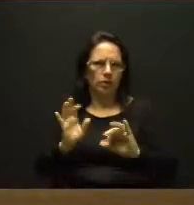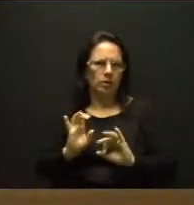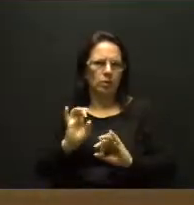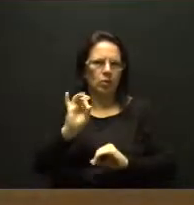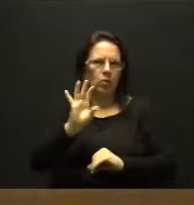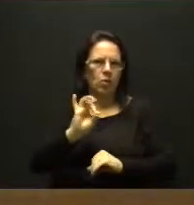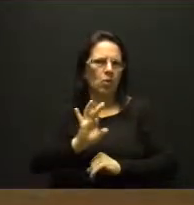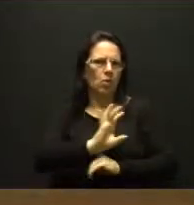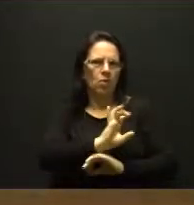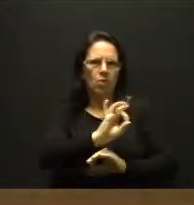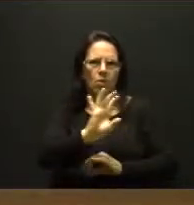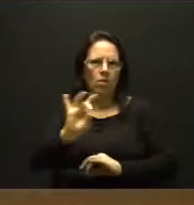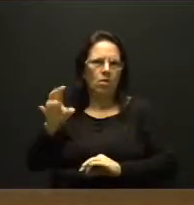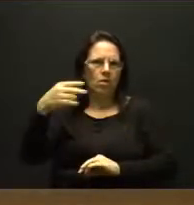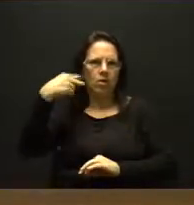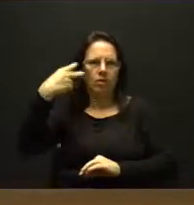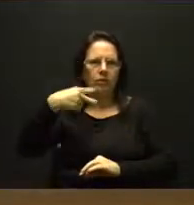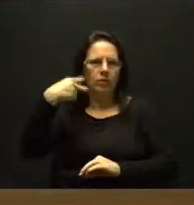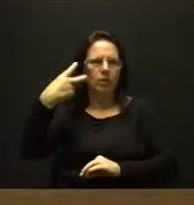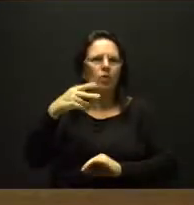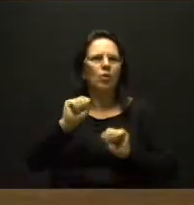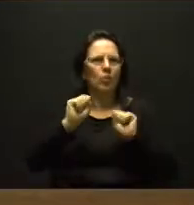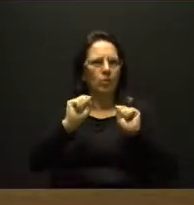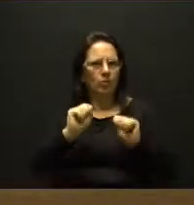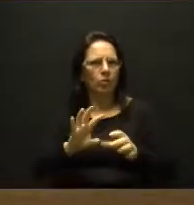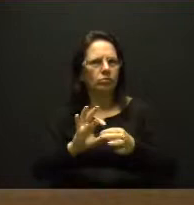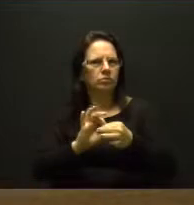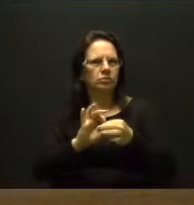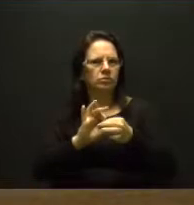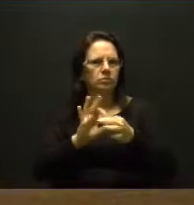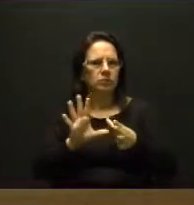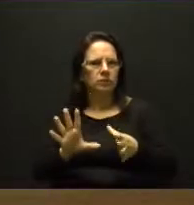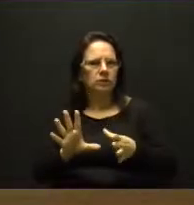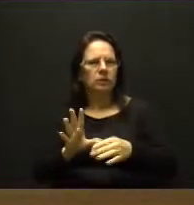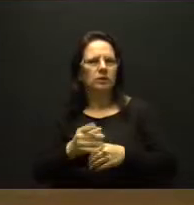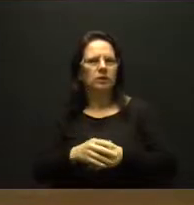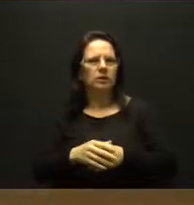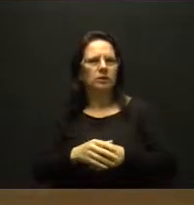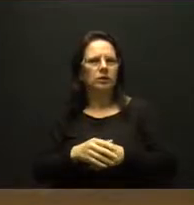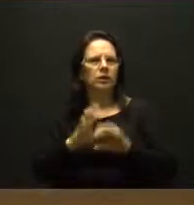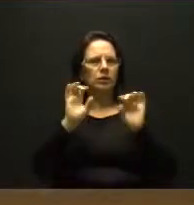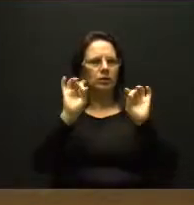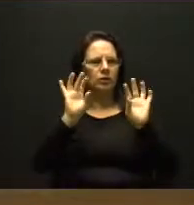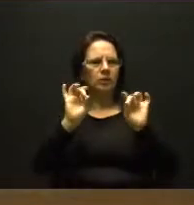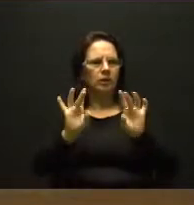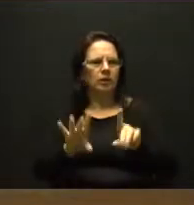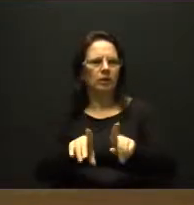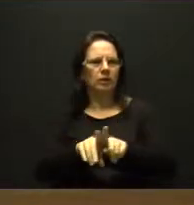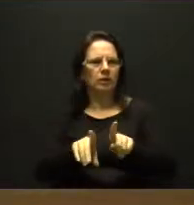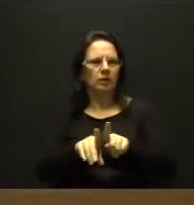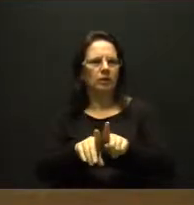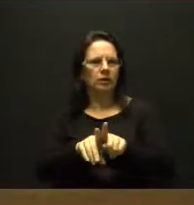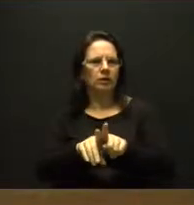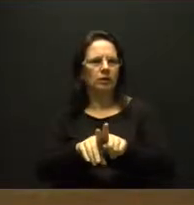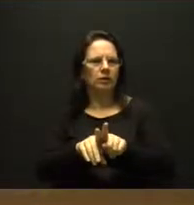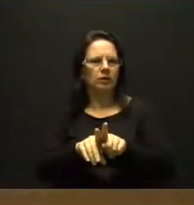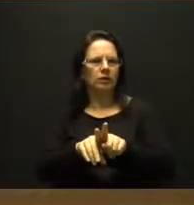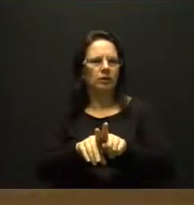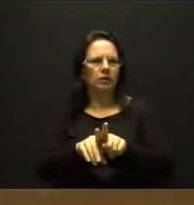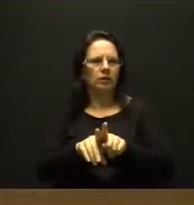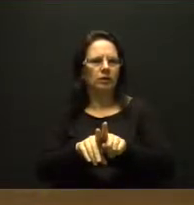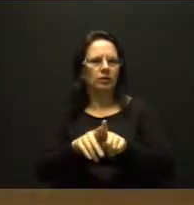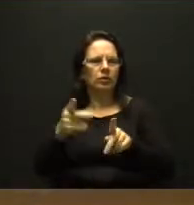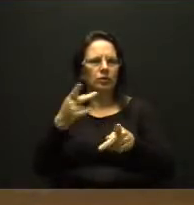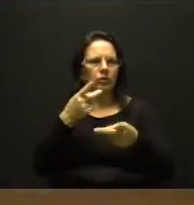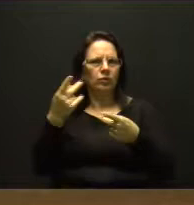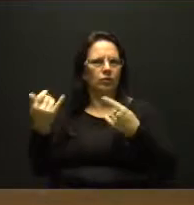presidente o vereador presidente comissão tem essa autonomia também e nesse caso específico se voltou acabou de falar